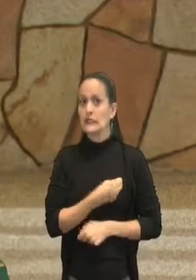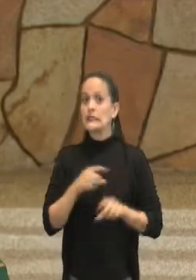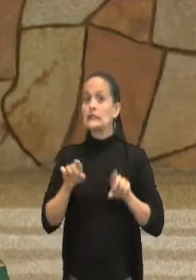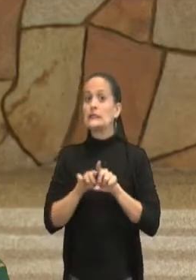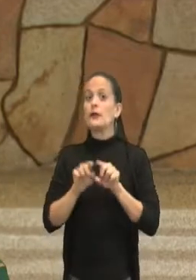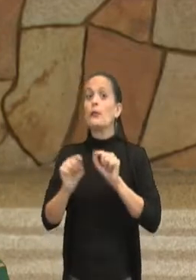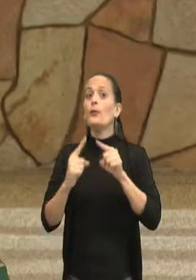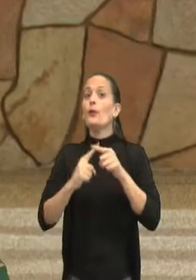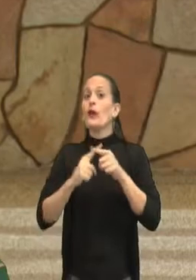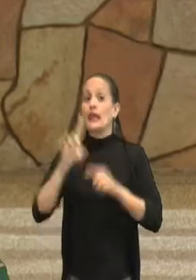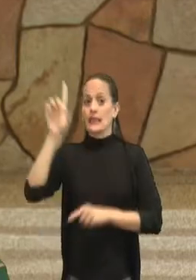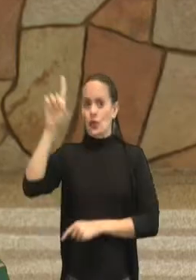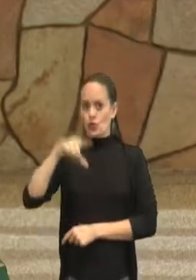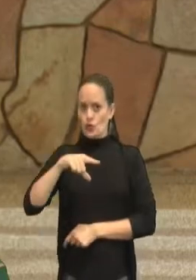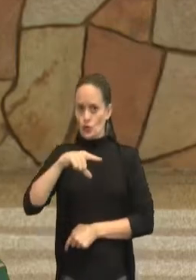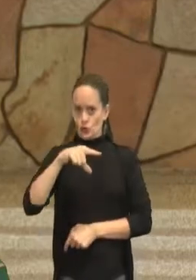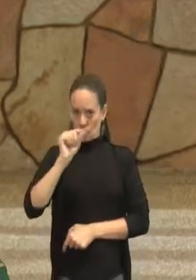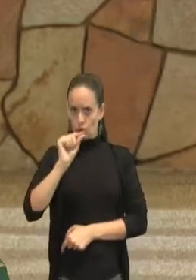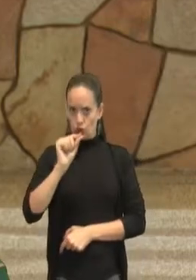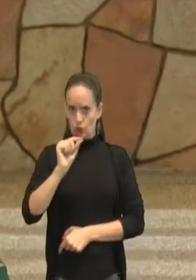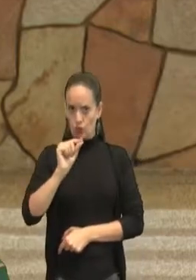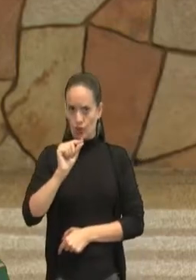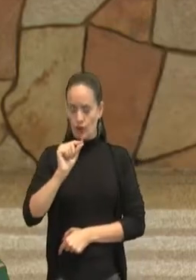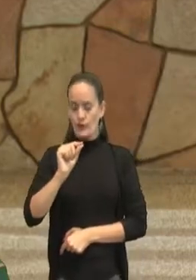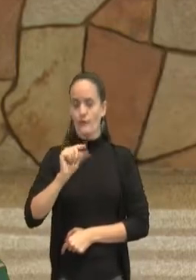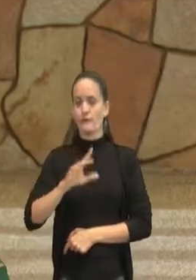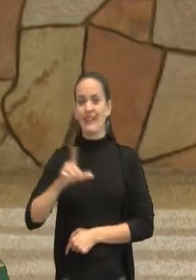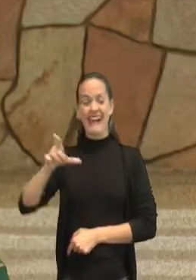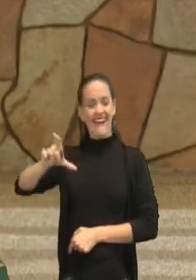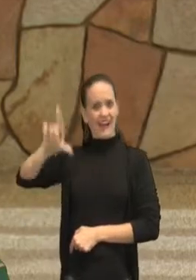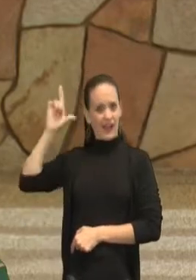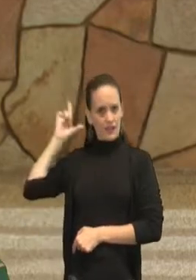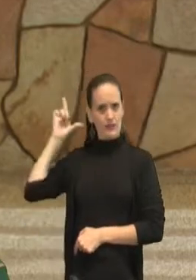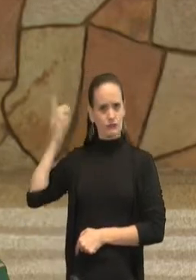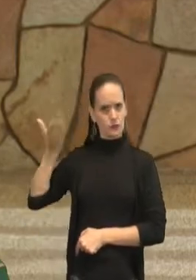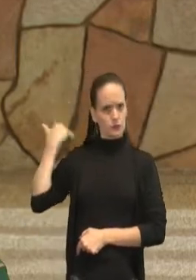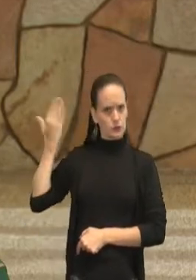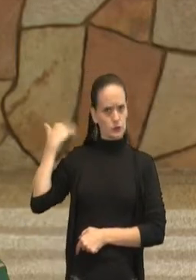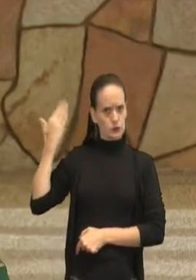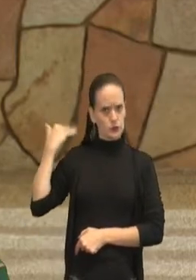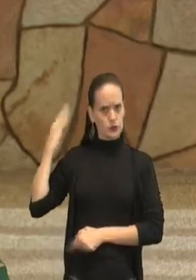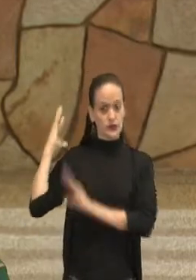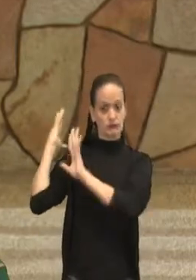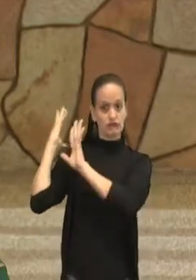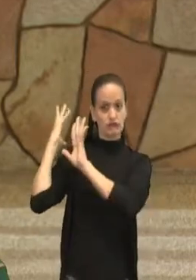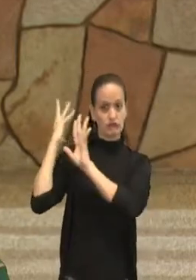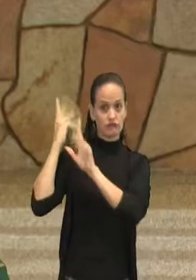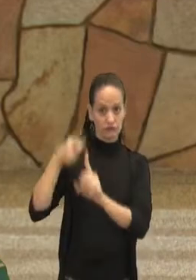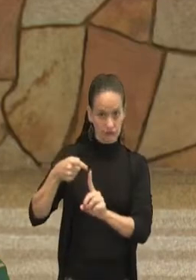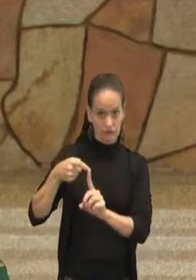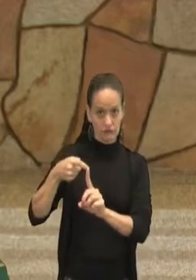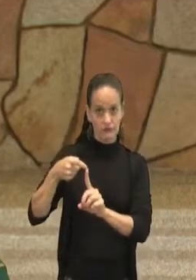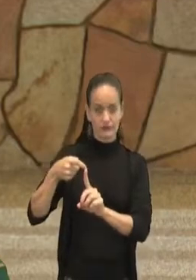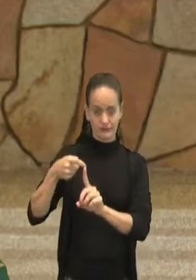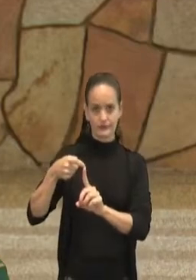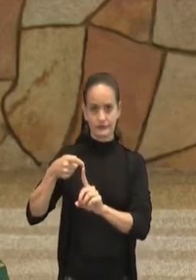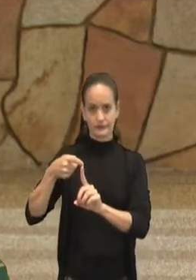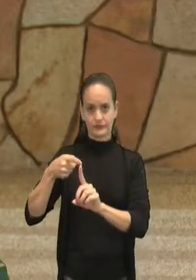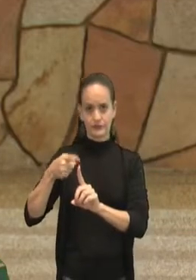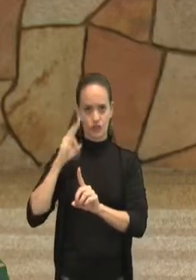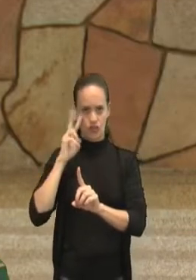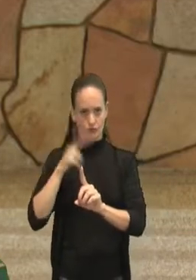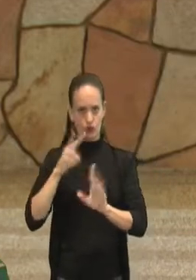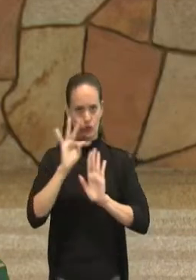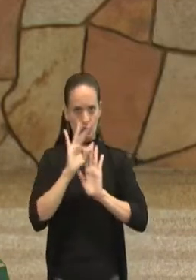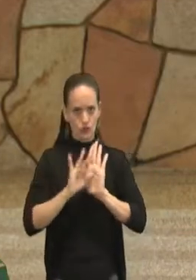Deus, essa delimitação antecipada que nós chamamos de predestinação, conforme vimos aqui no texto